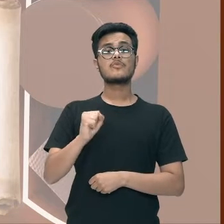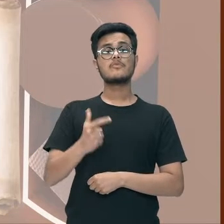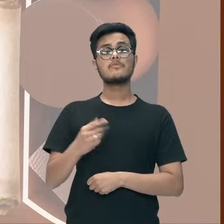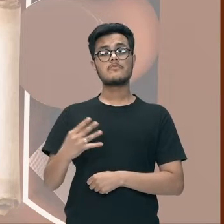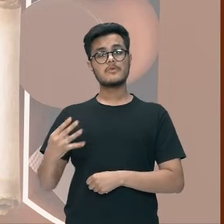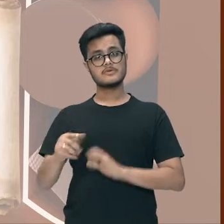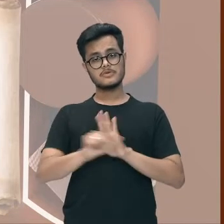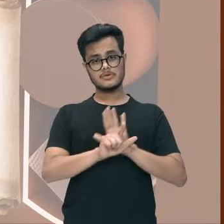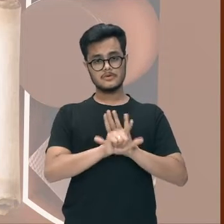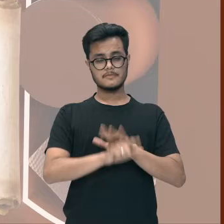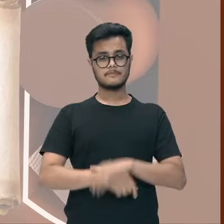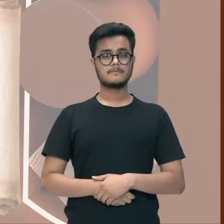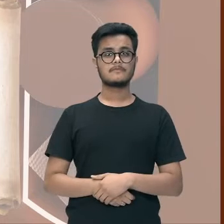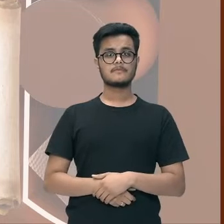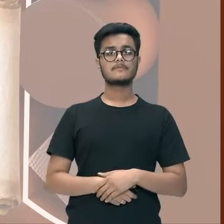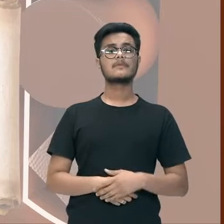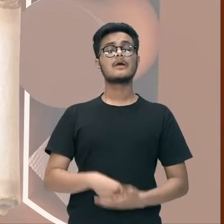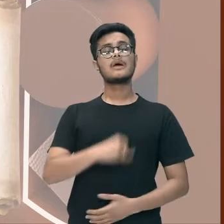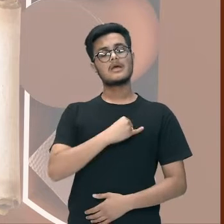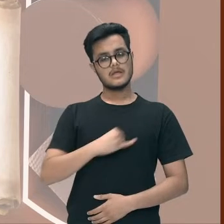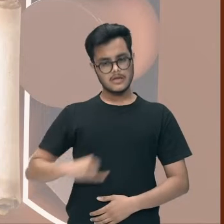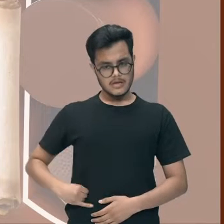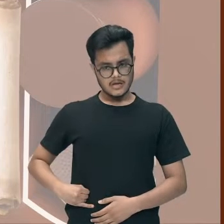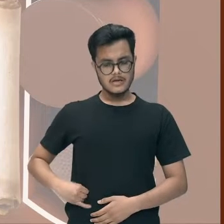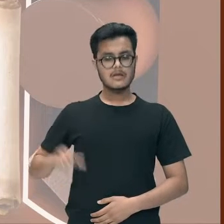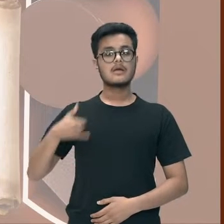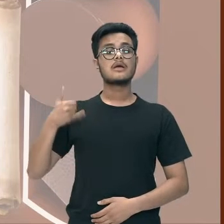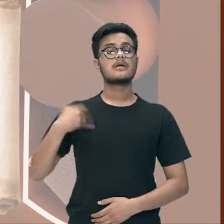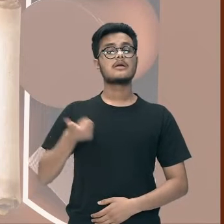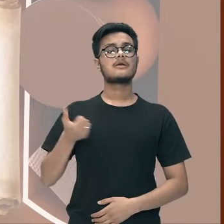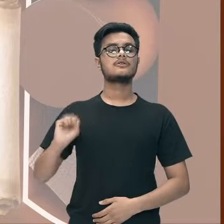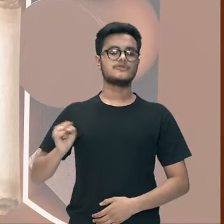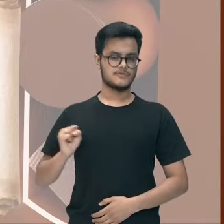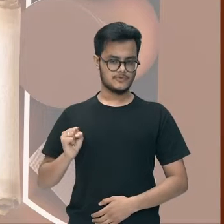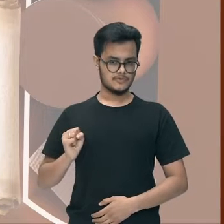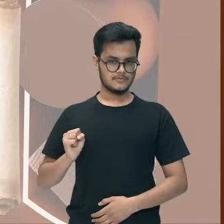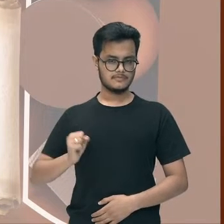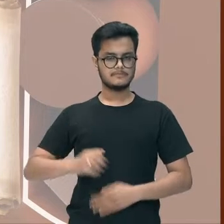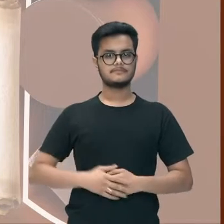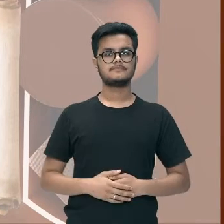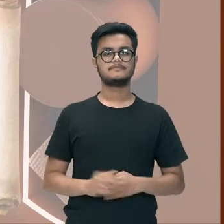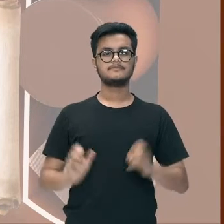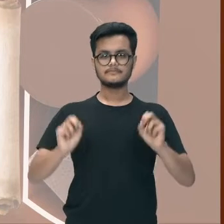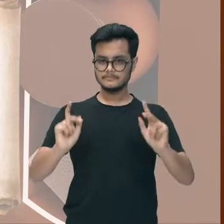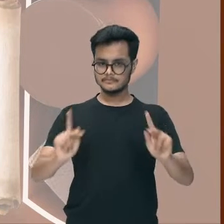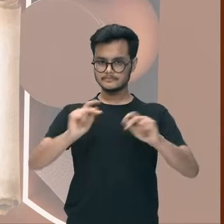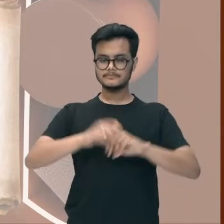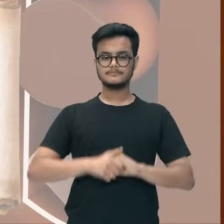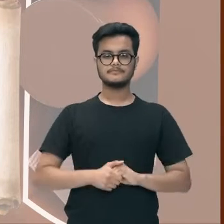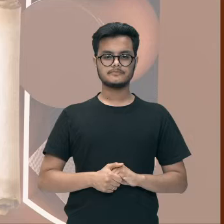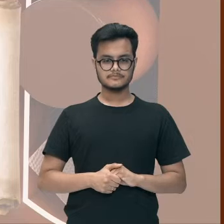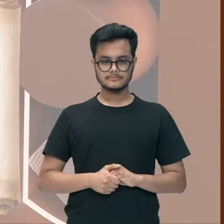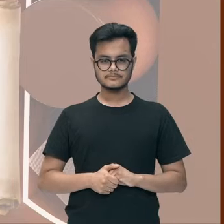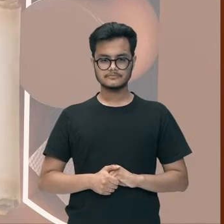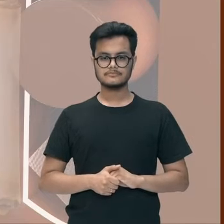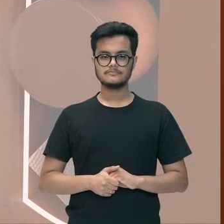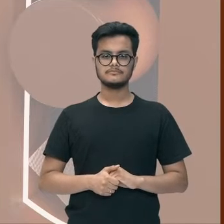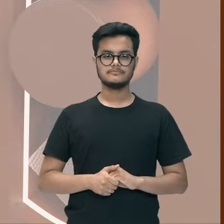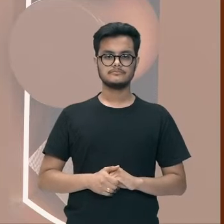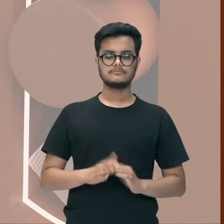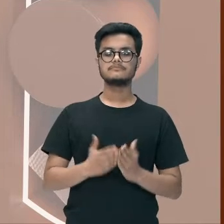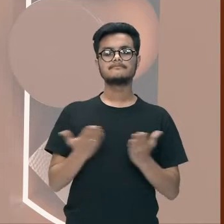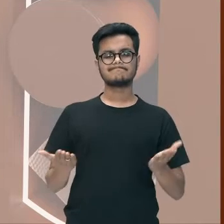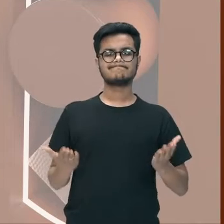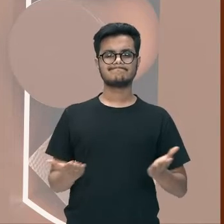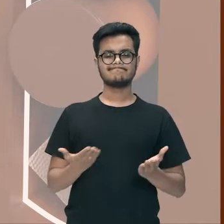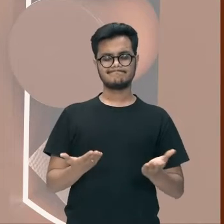o imperador é menor até a idade de 18 anos completos. Dom Pedro